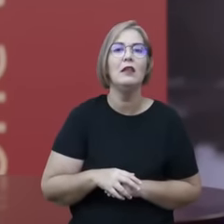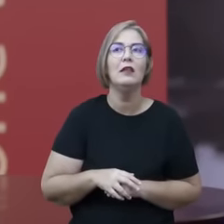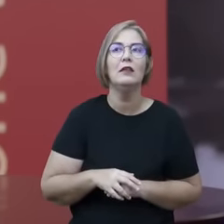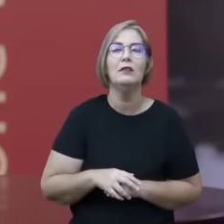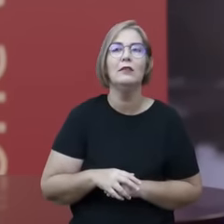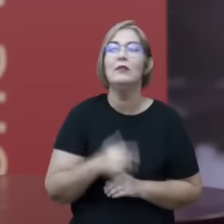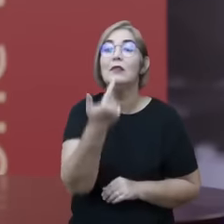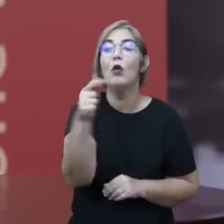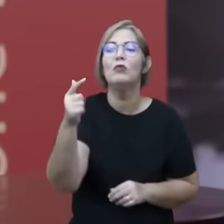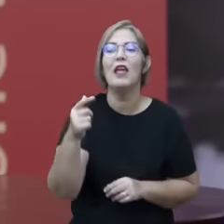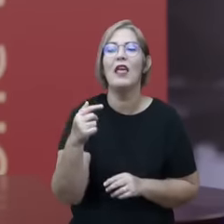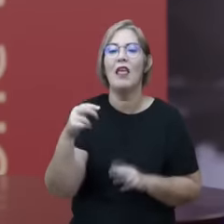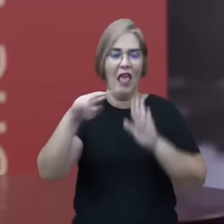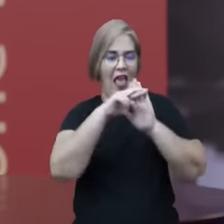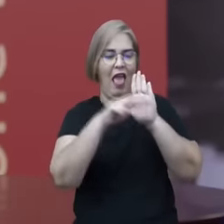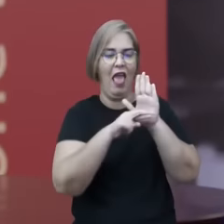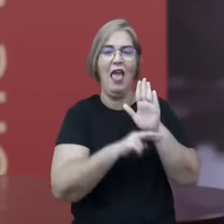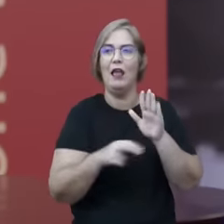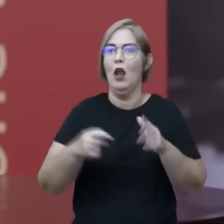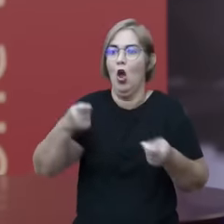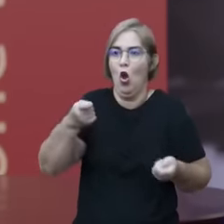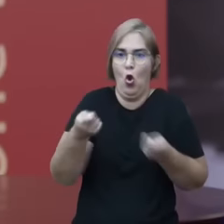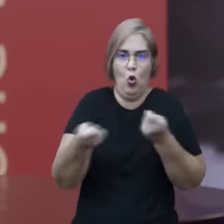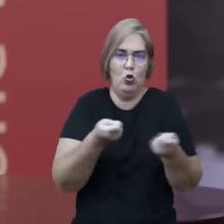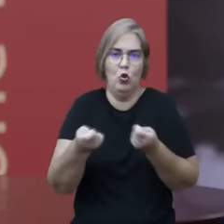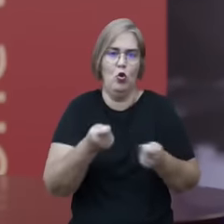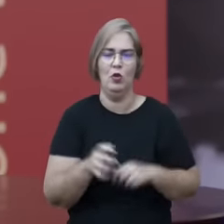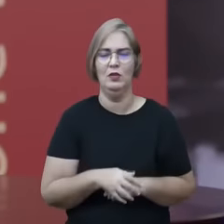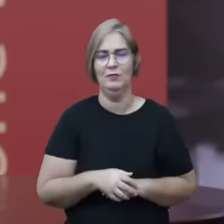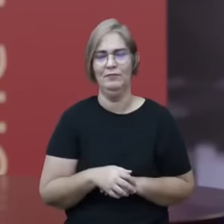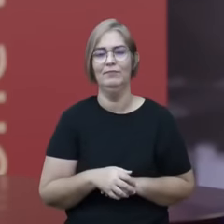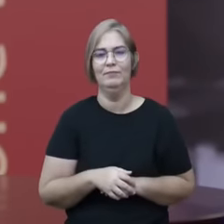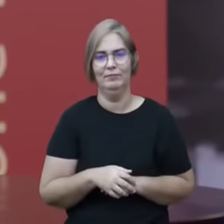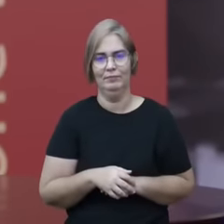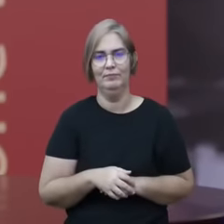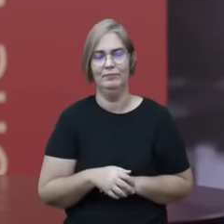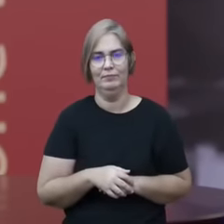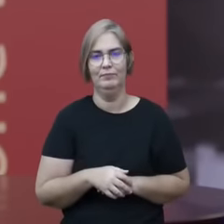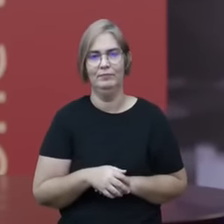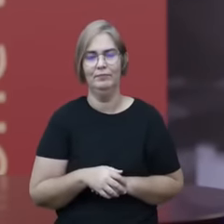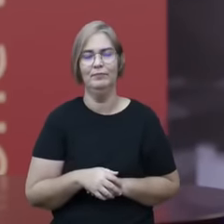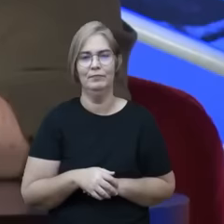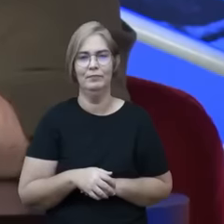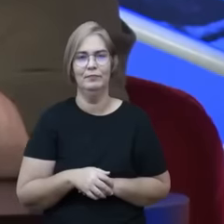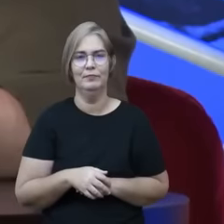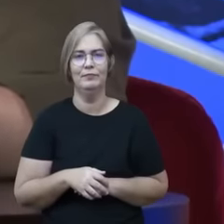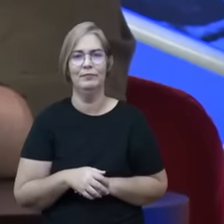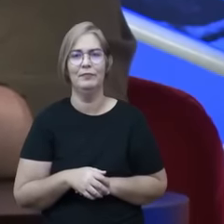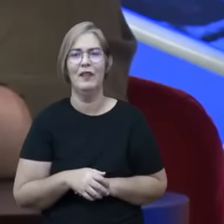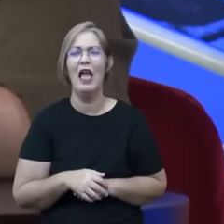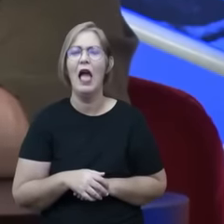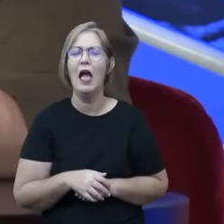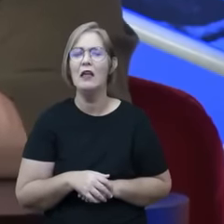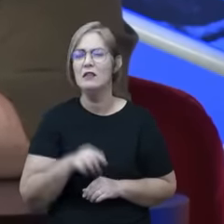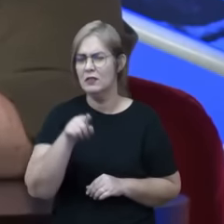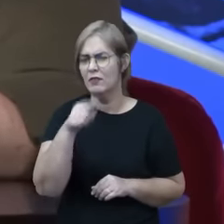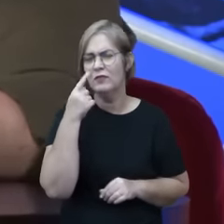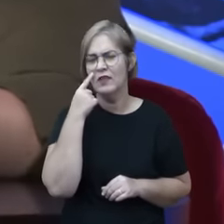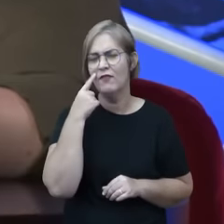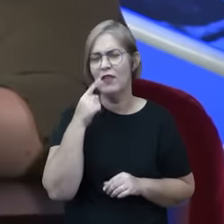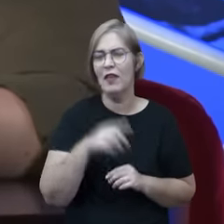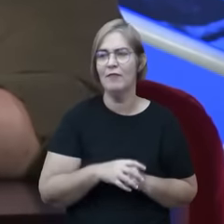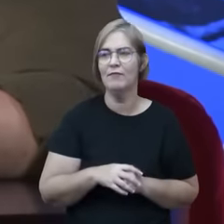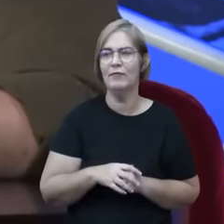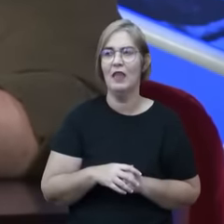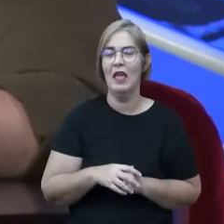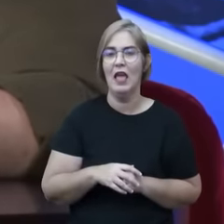desde que ele sempre fique numa cifra negativa, ou seja, ele e a teologia, digamos assim, do existencialismo